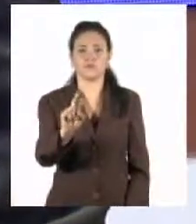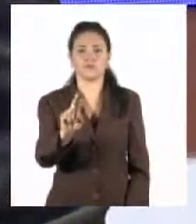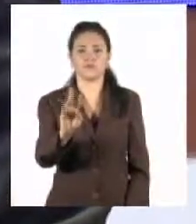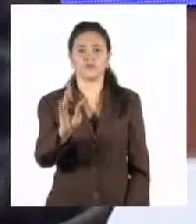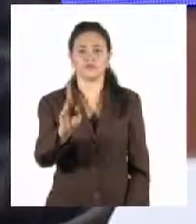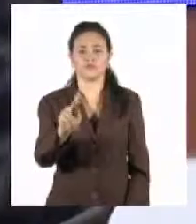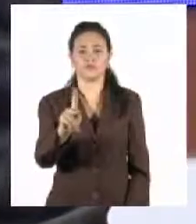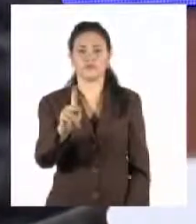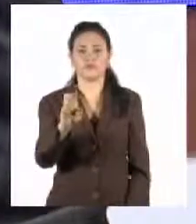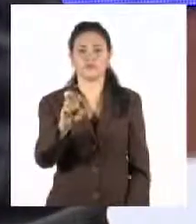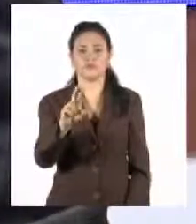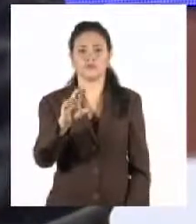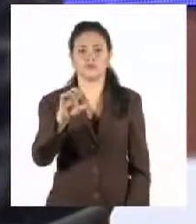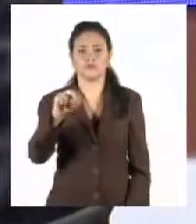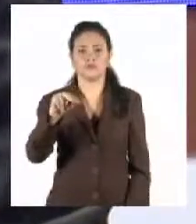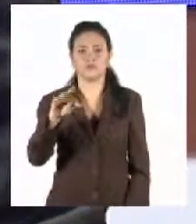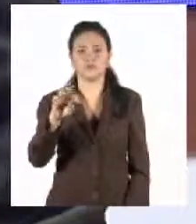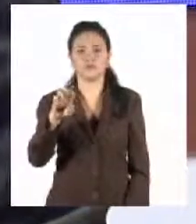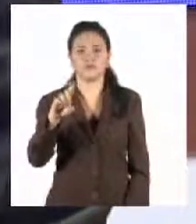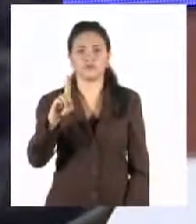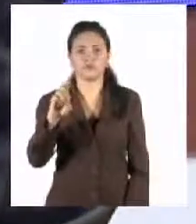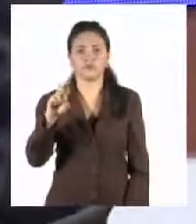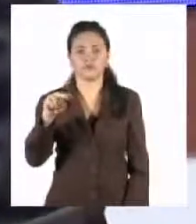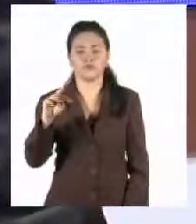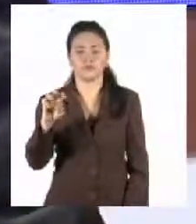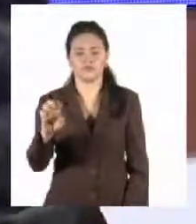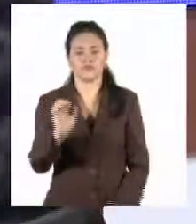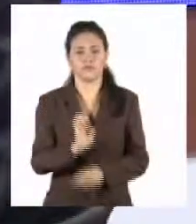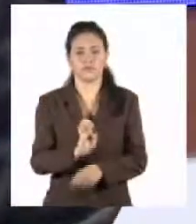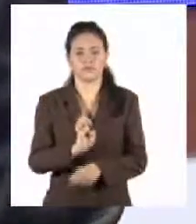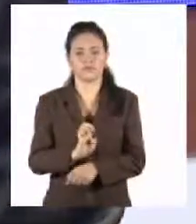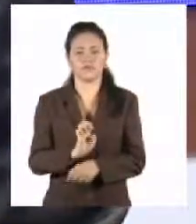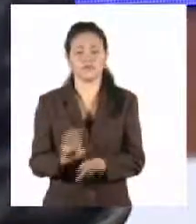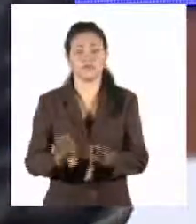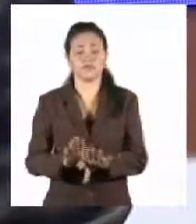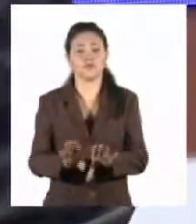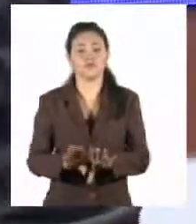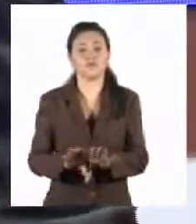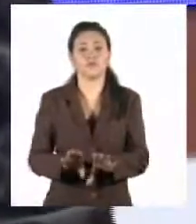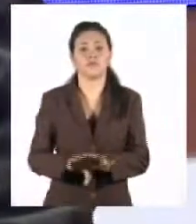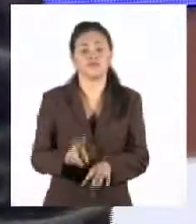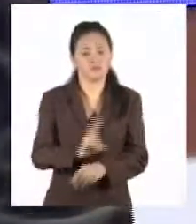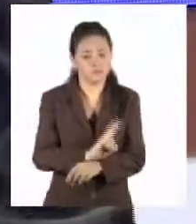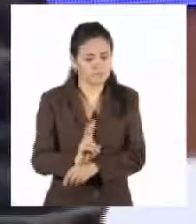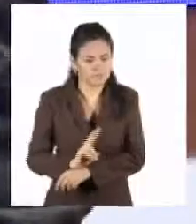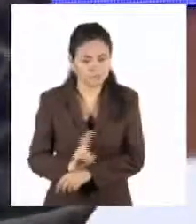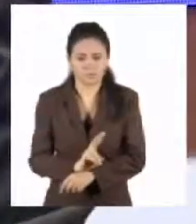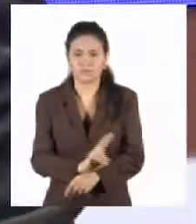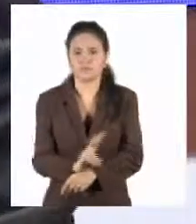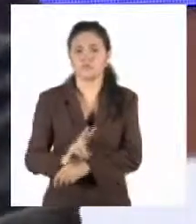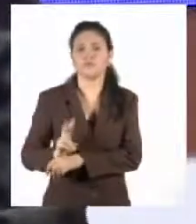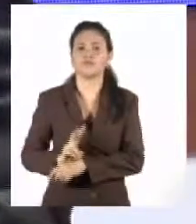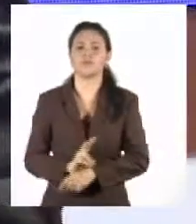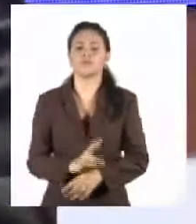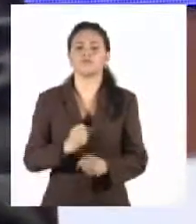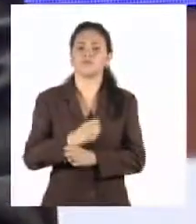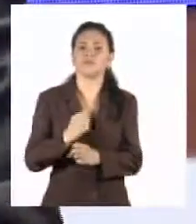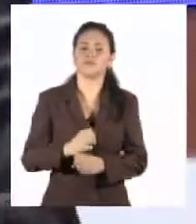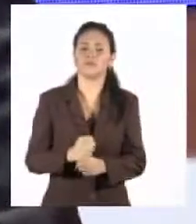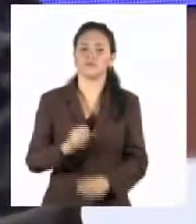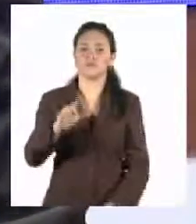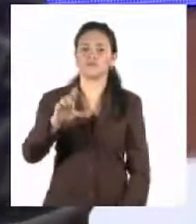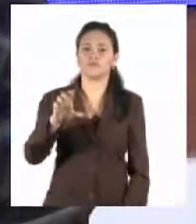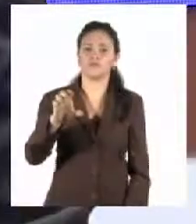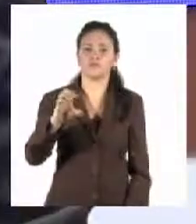do supervisor de orientações e normas, Leonardo Soares, onde todas